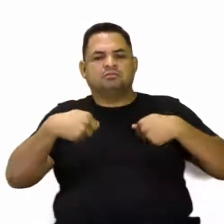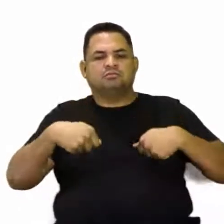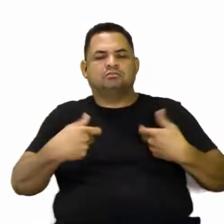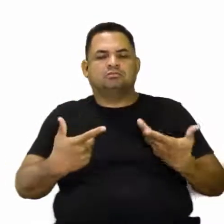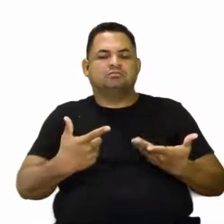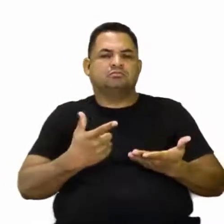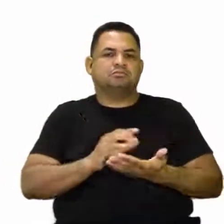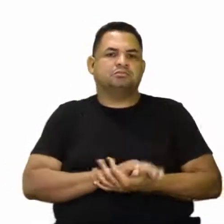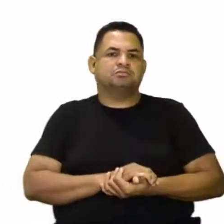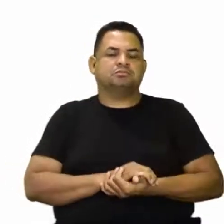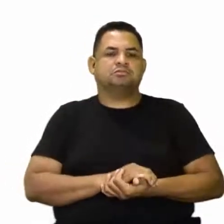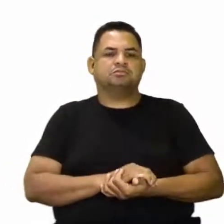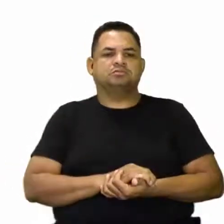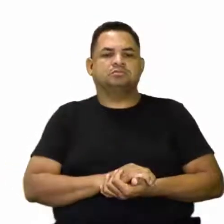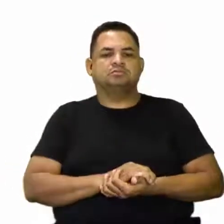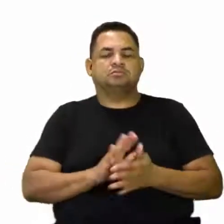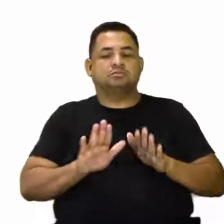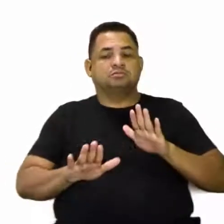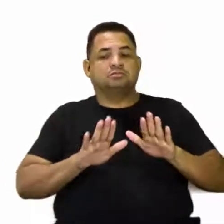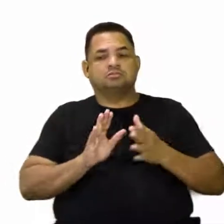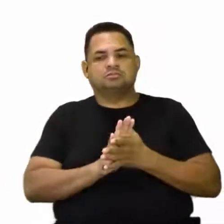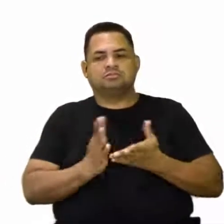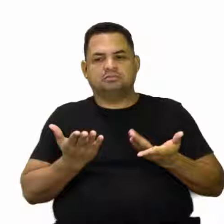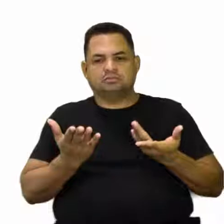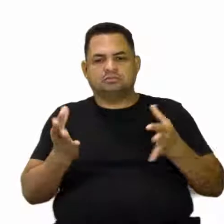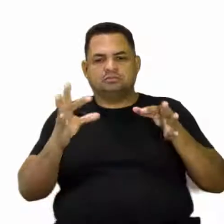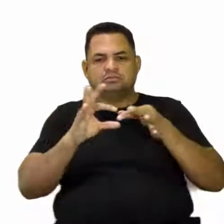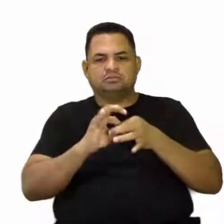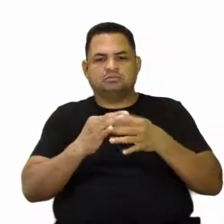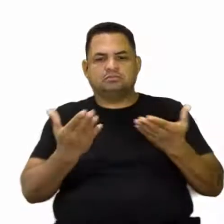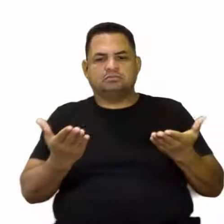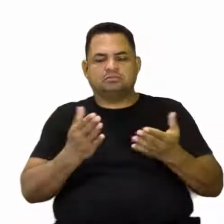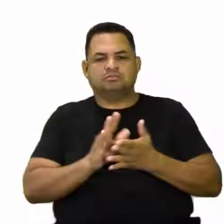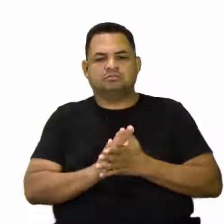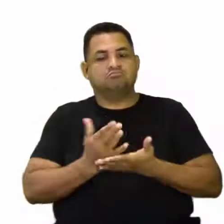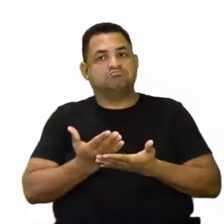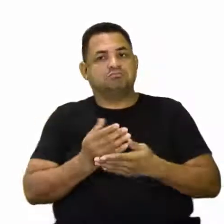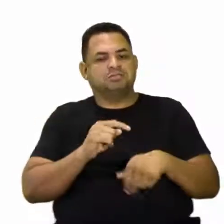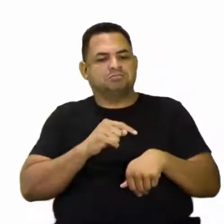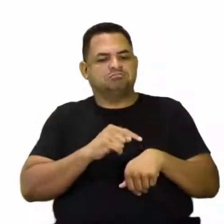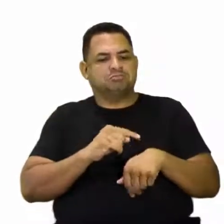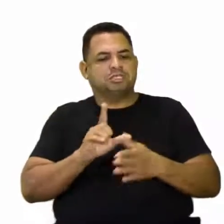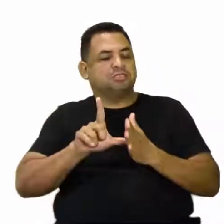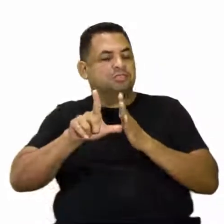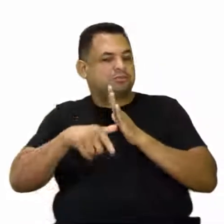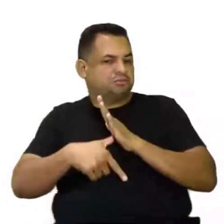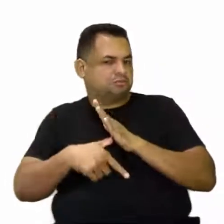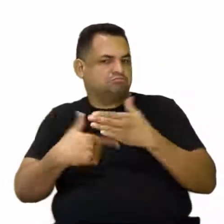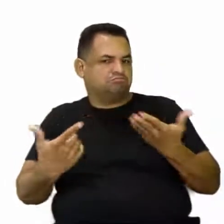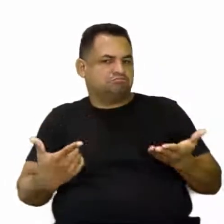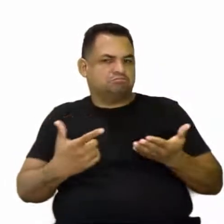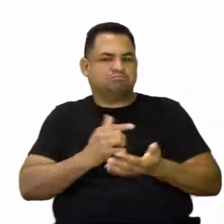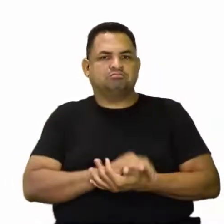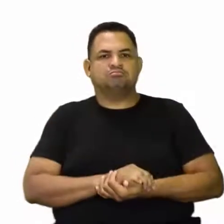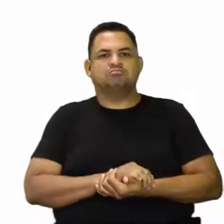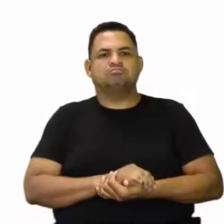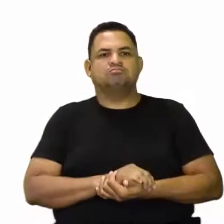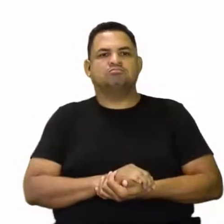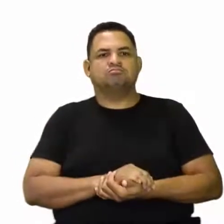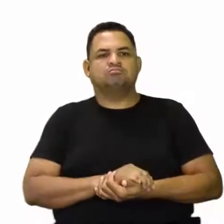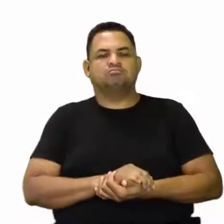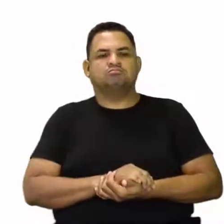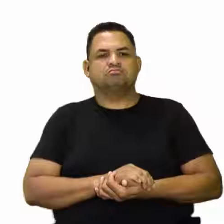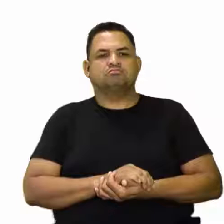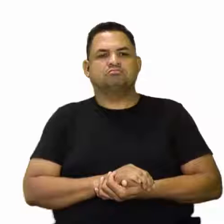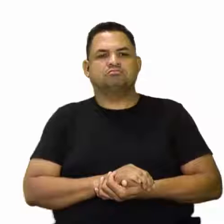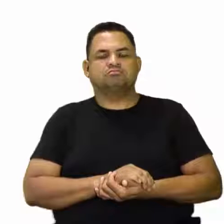na pior das hipóteses, depende do contexto, chegaríamos um pouco tarde. E ele serve também